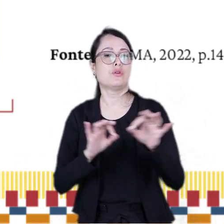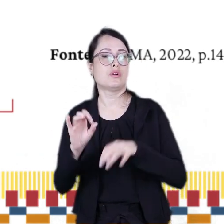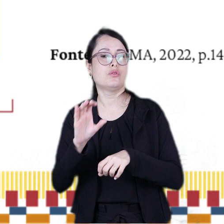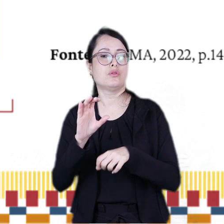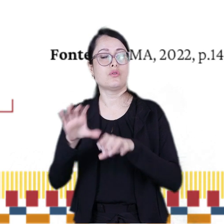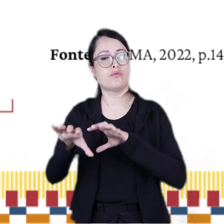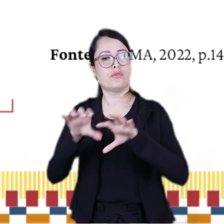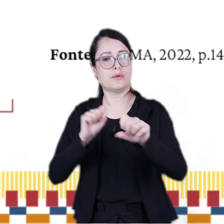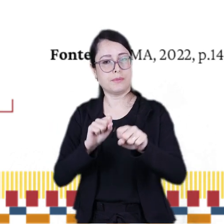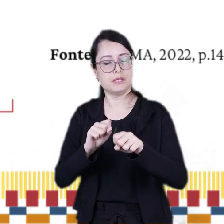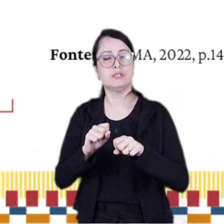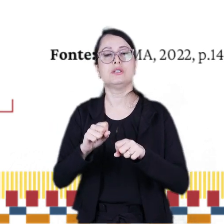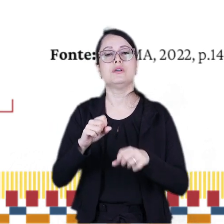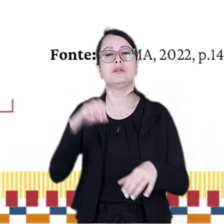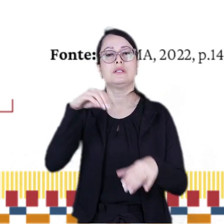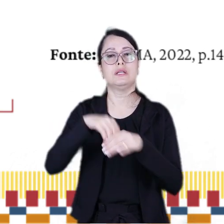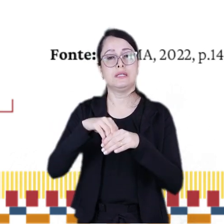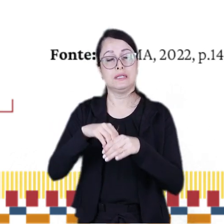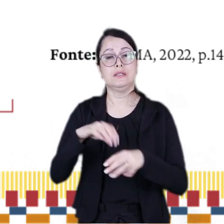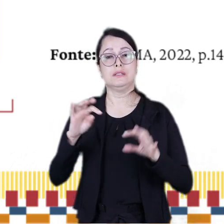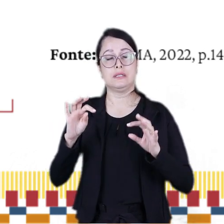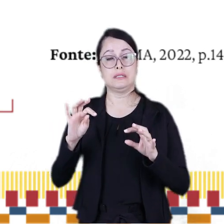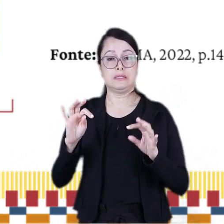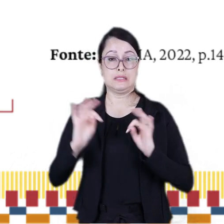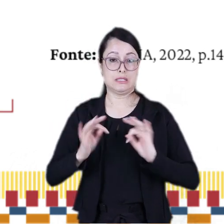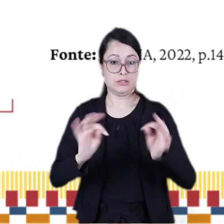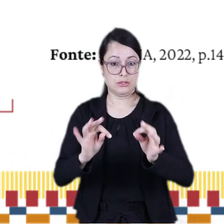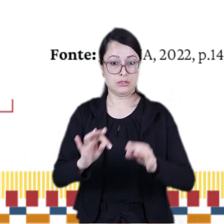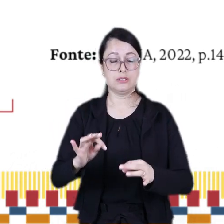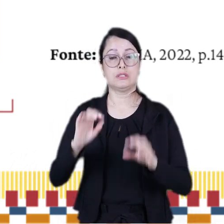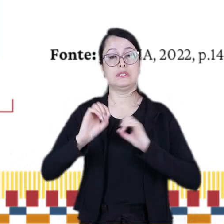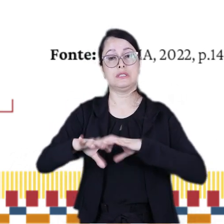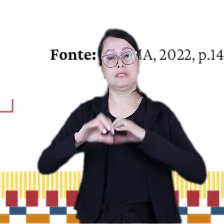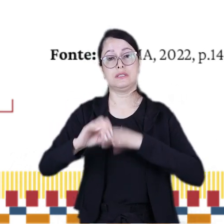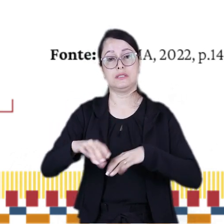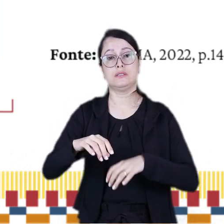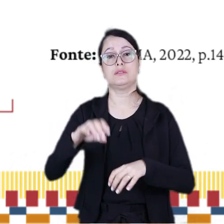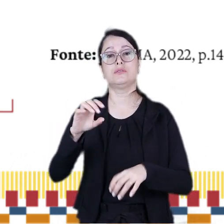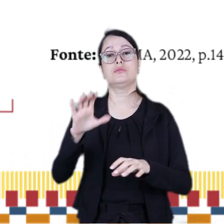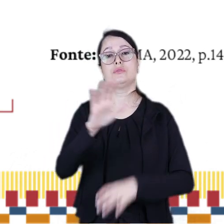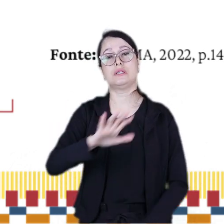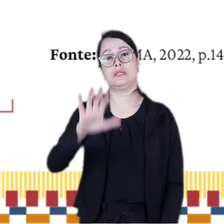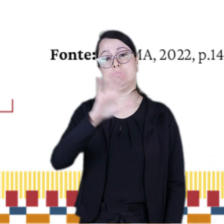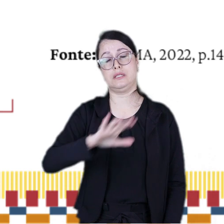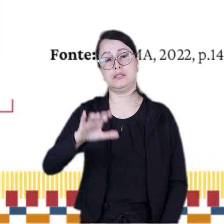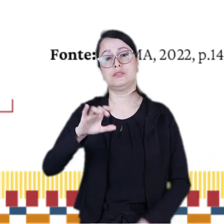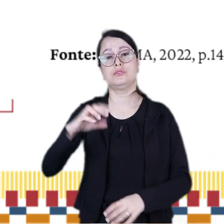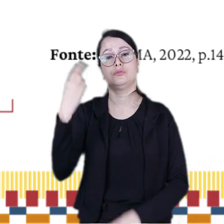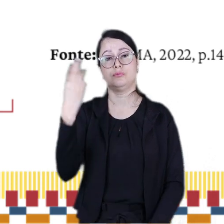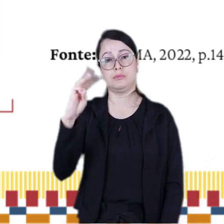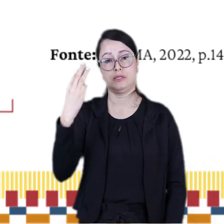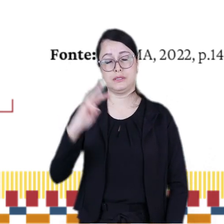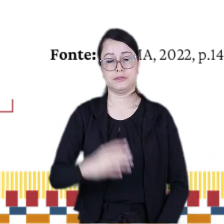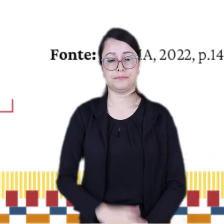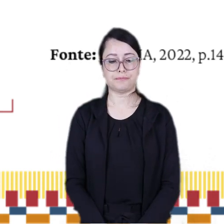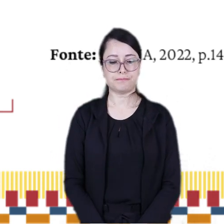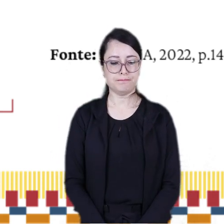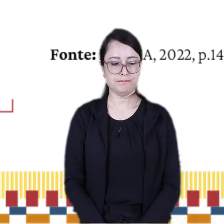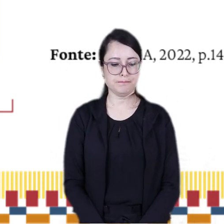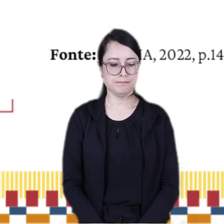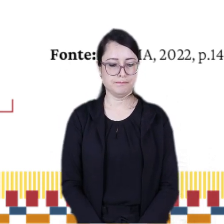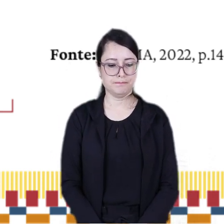o que seria o percurso formativo da educação profissional tecnológica tecnológica na rede pública de ensino do Maranhão então